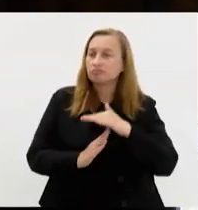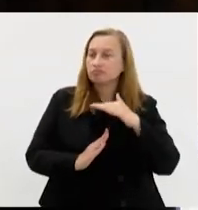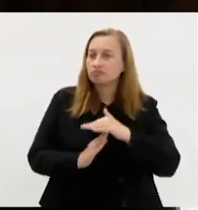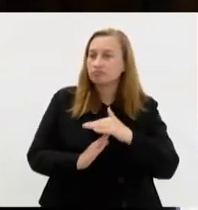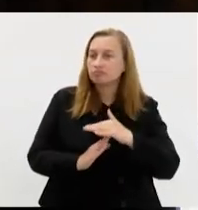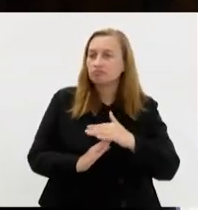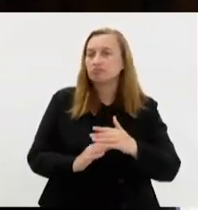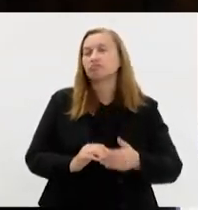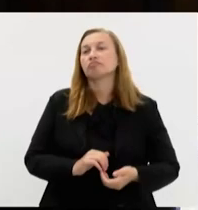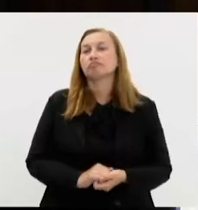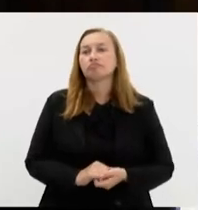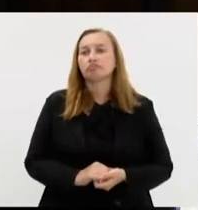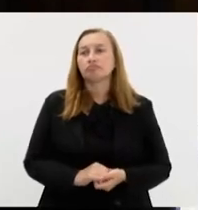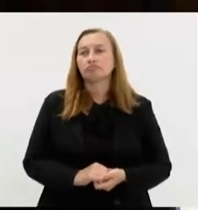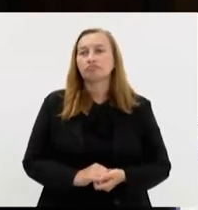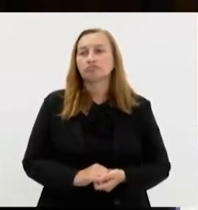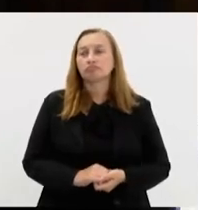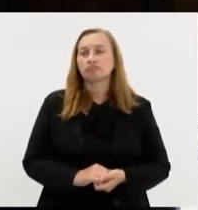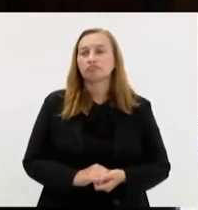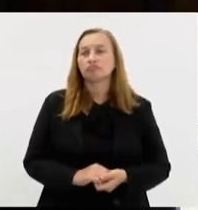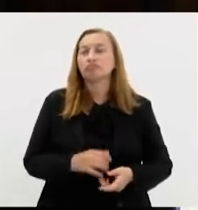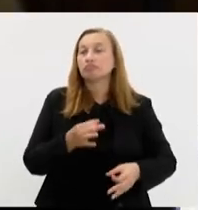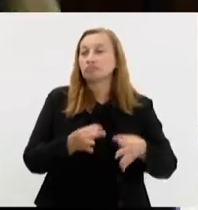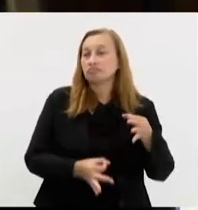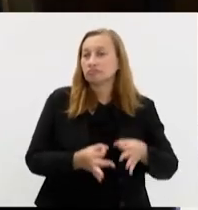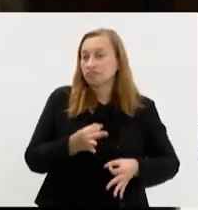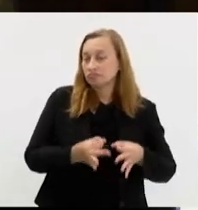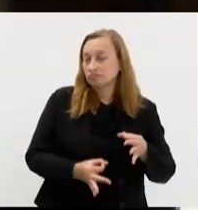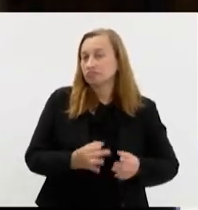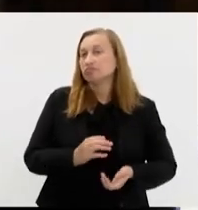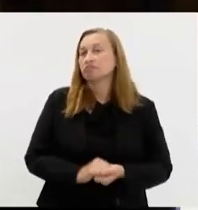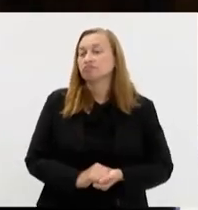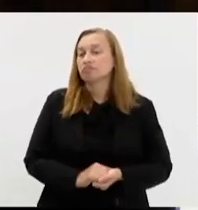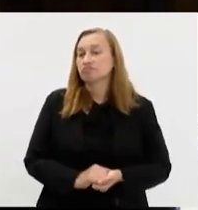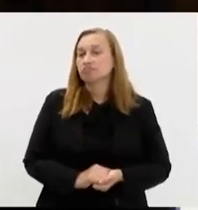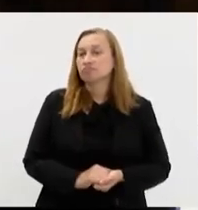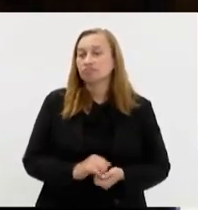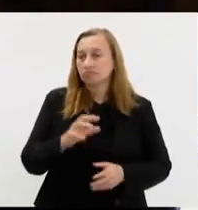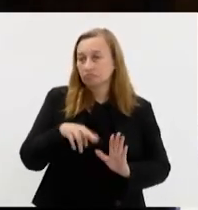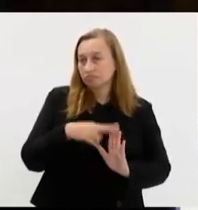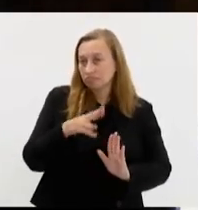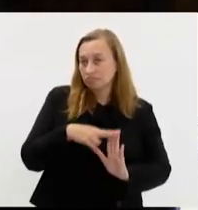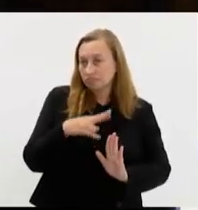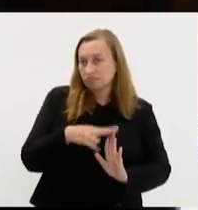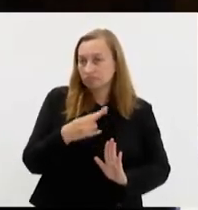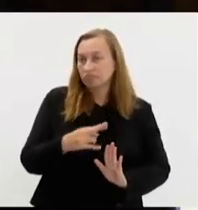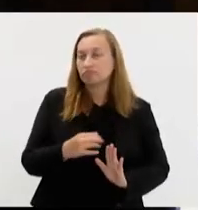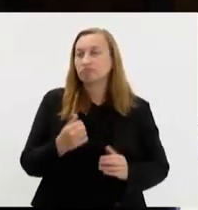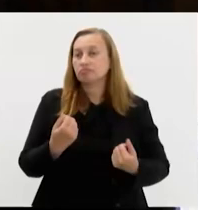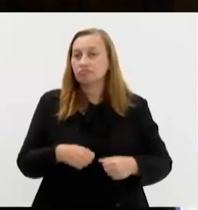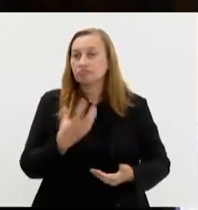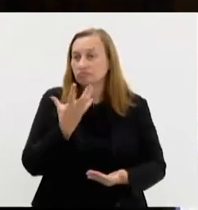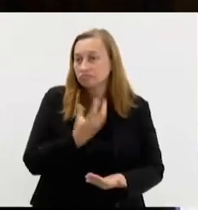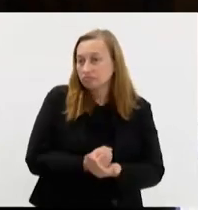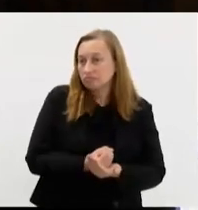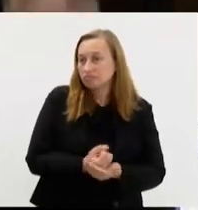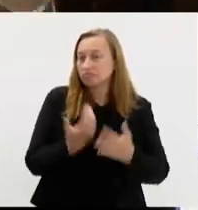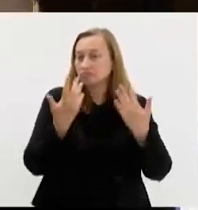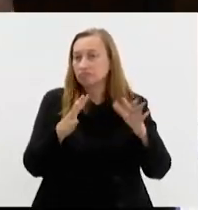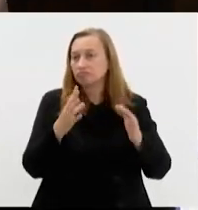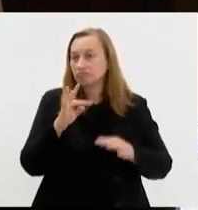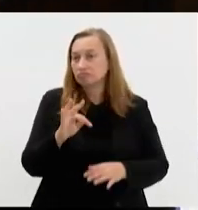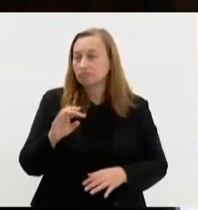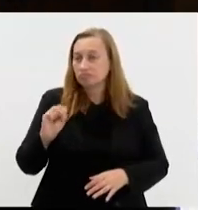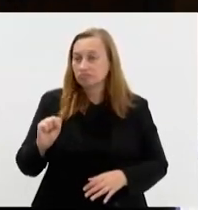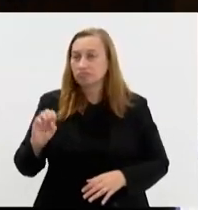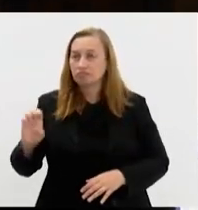e aí e aqui entra a jurisprudência eleitoral aí aqui entram as resoluções e aqui a gente precisa fazer um registro e elogiar o TSE porque pela